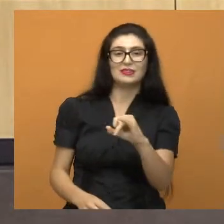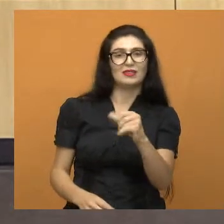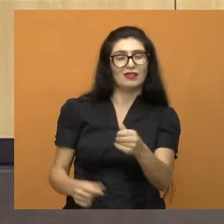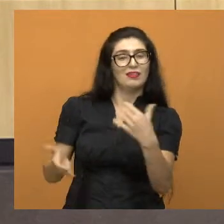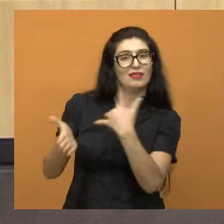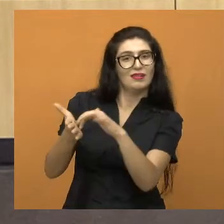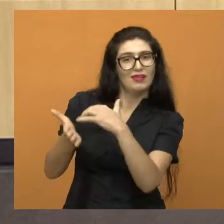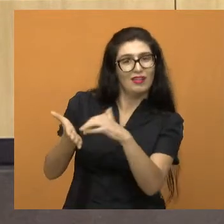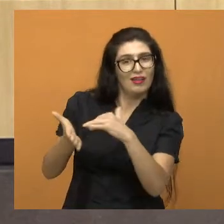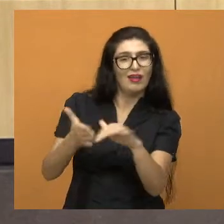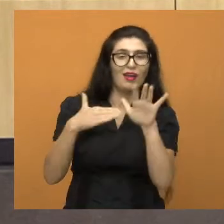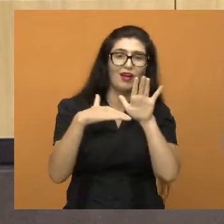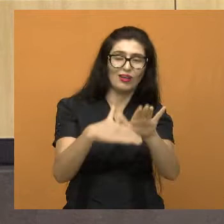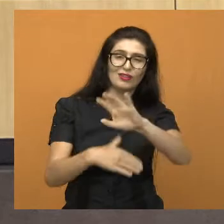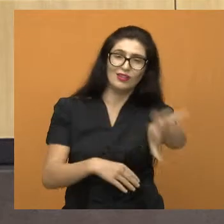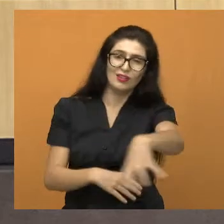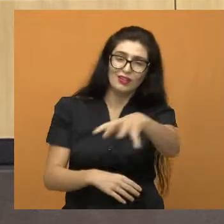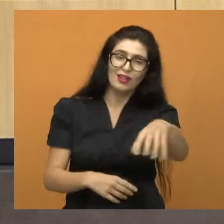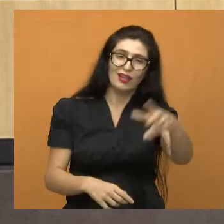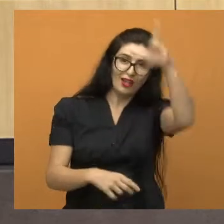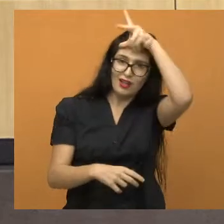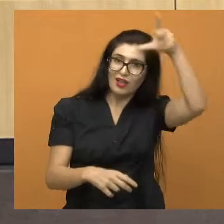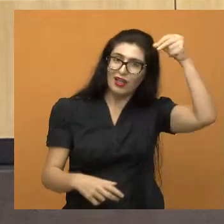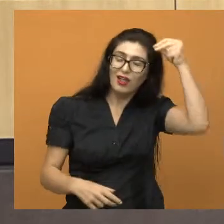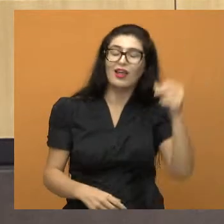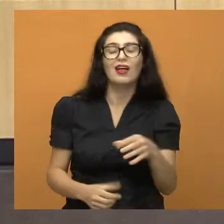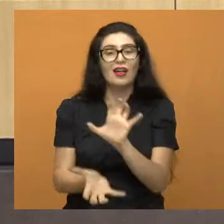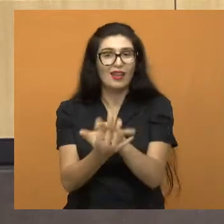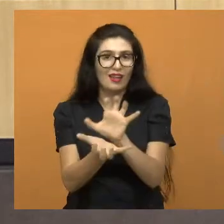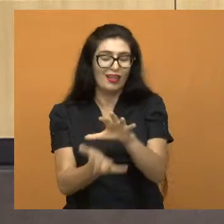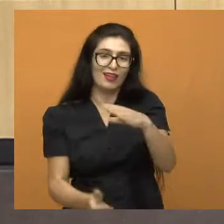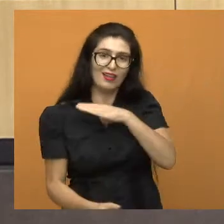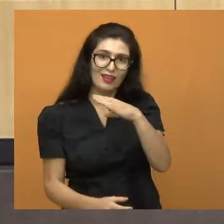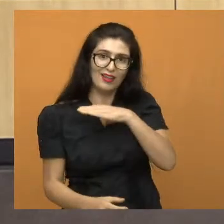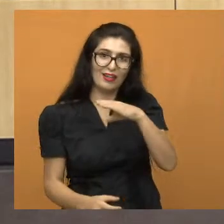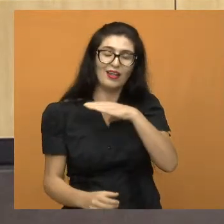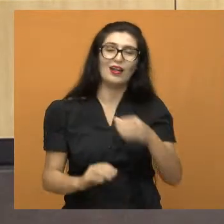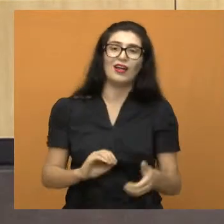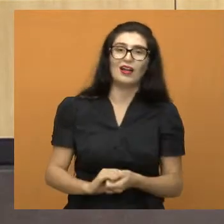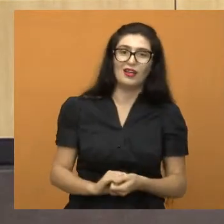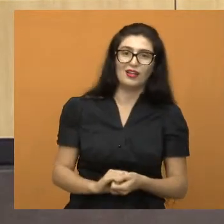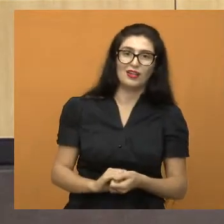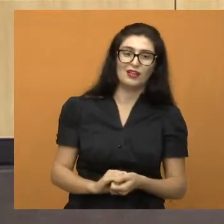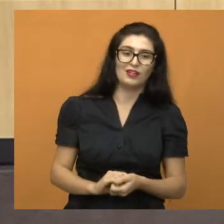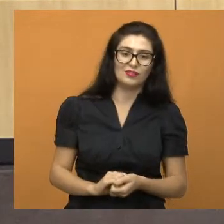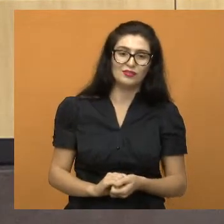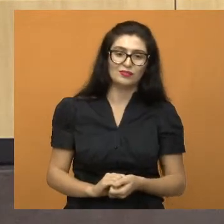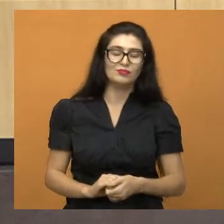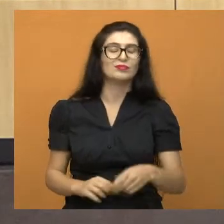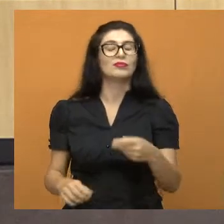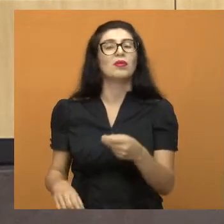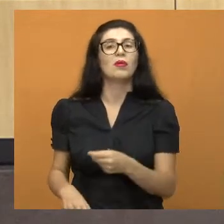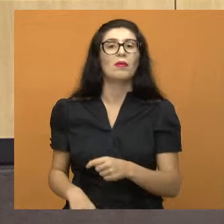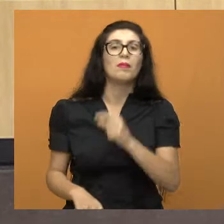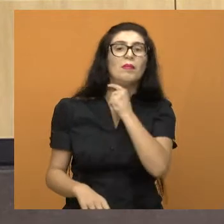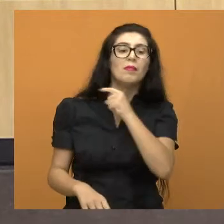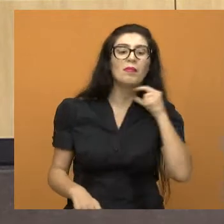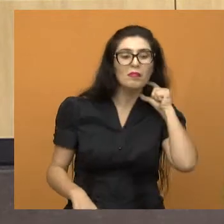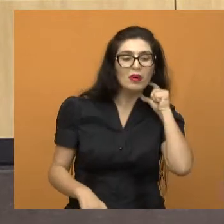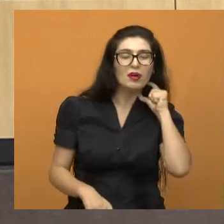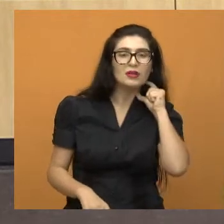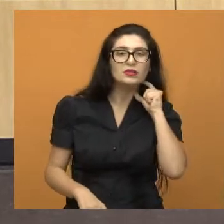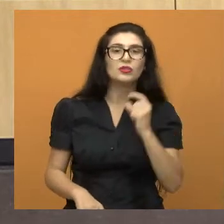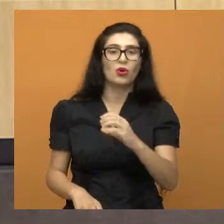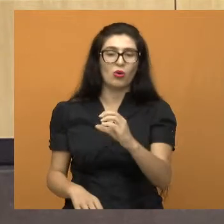de Assistência Social da Prefeitura Municipal de Jacareí. Acompanham ambos o padre Cláudio César